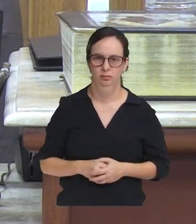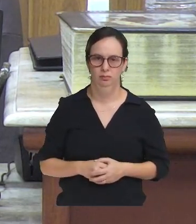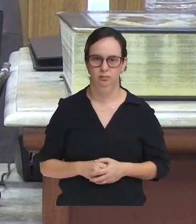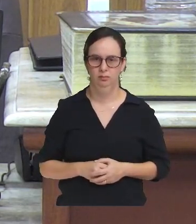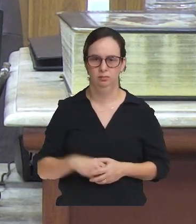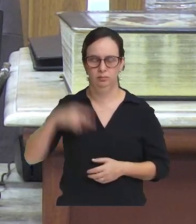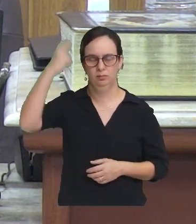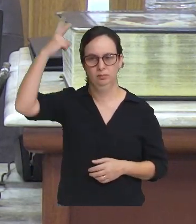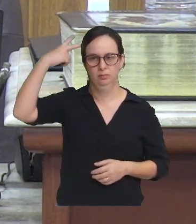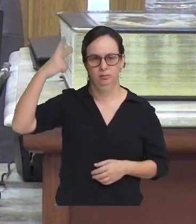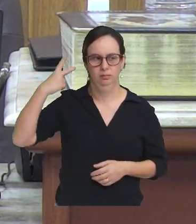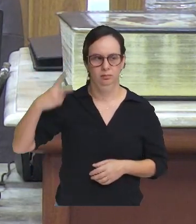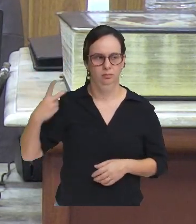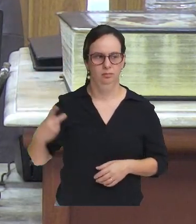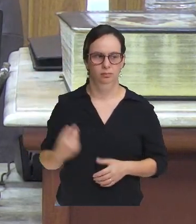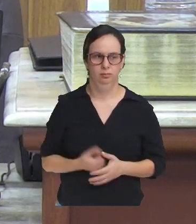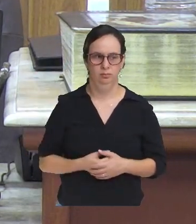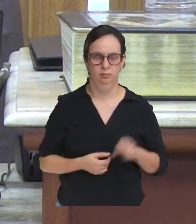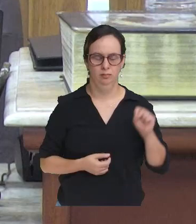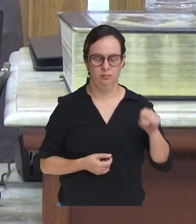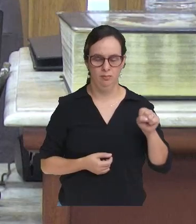Viviane Delmasso. Sim.